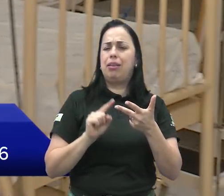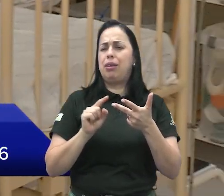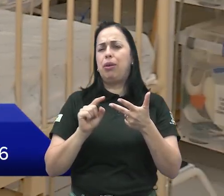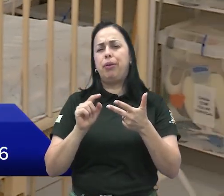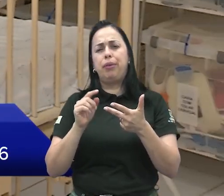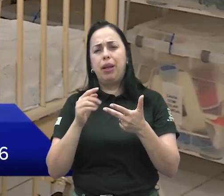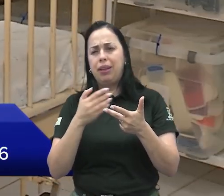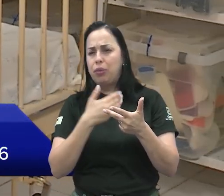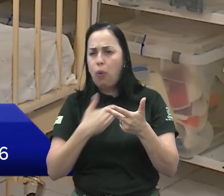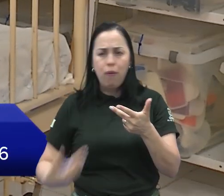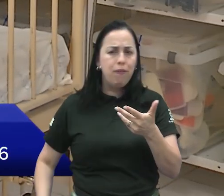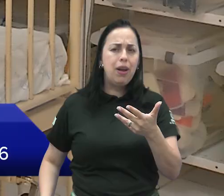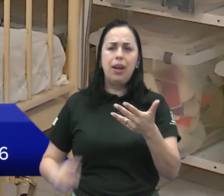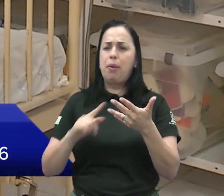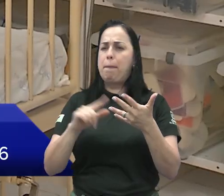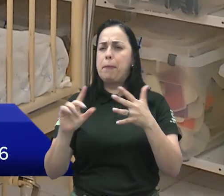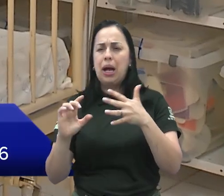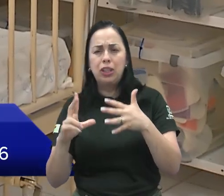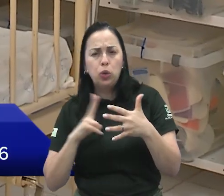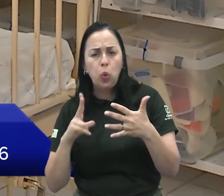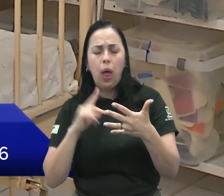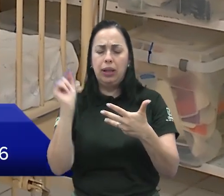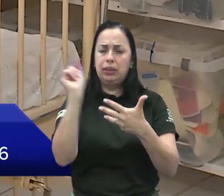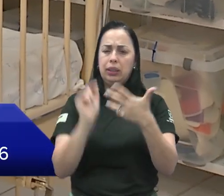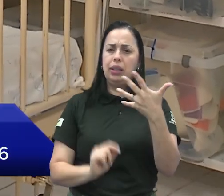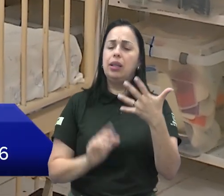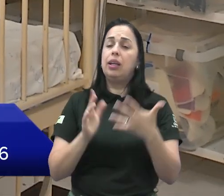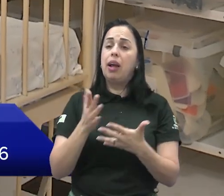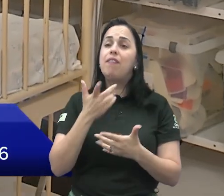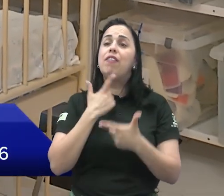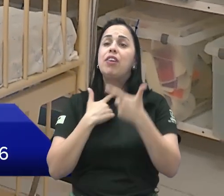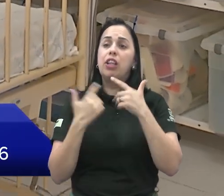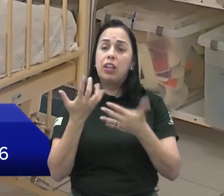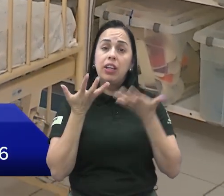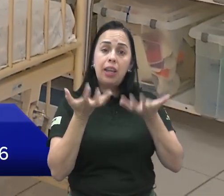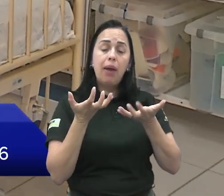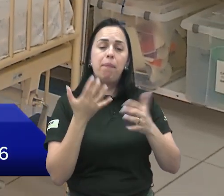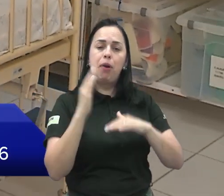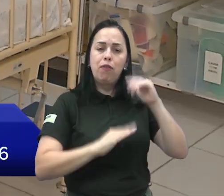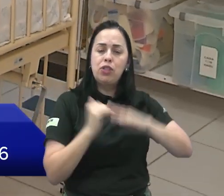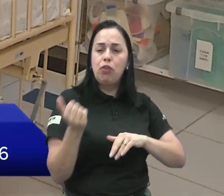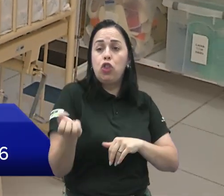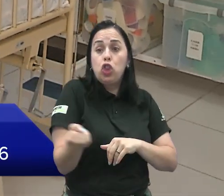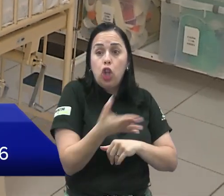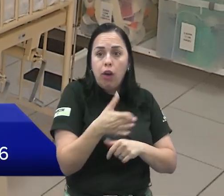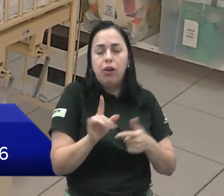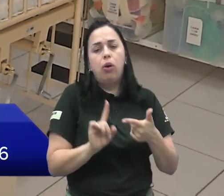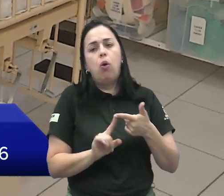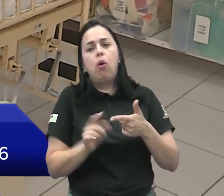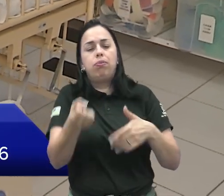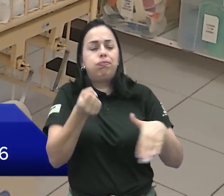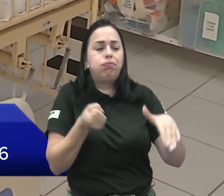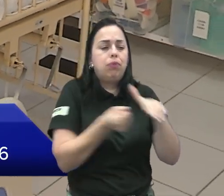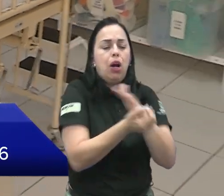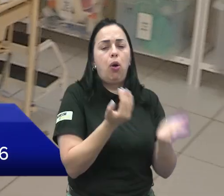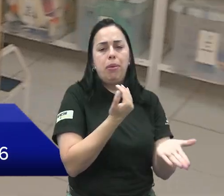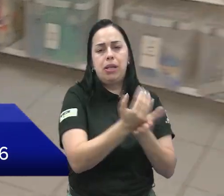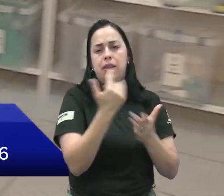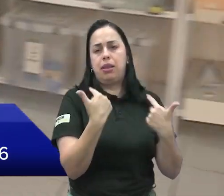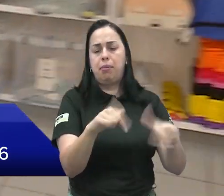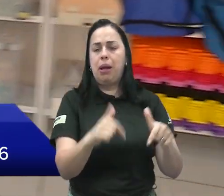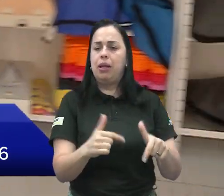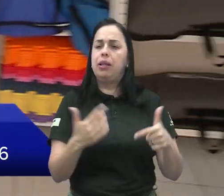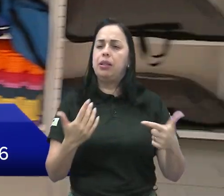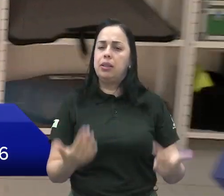públicas, privadas. Então, assim, é um potencial para quem deseja ou iniciar uma nova profissão, ou quem está ingressando no mercado de